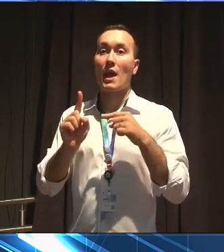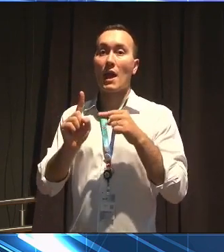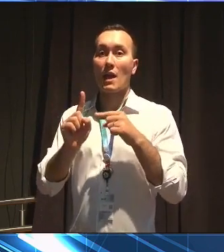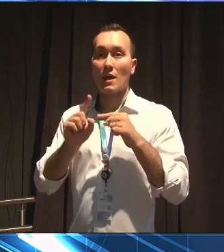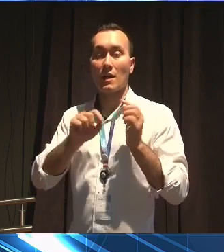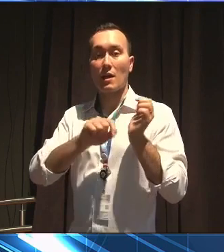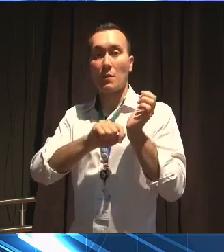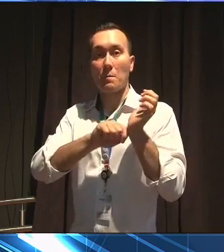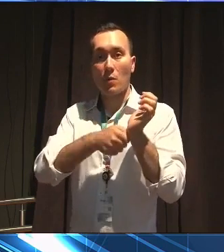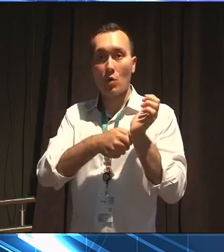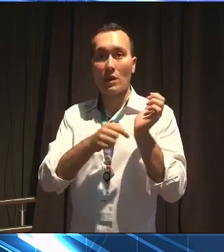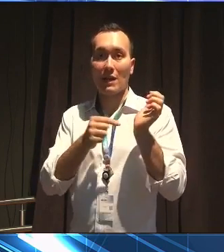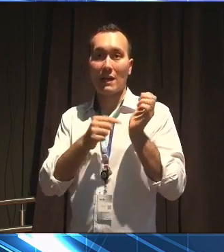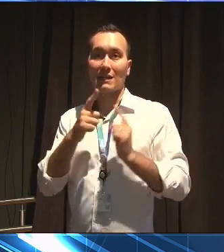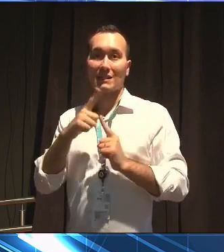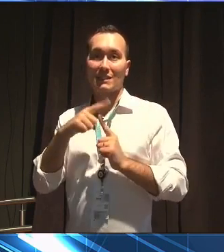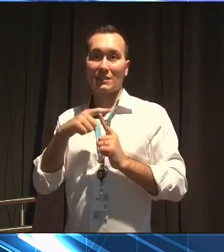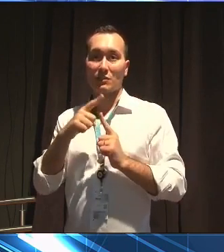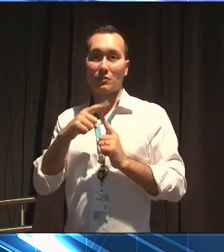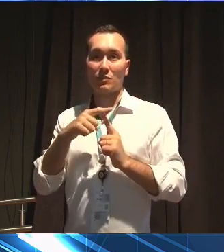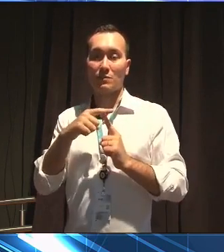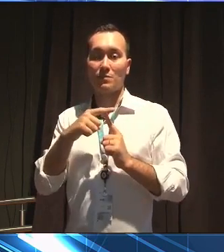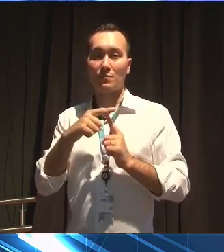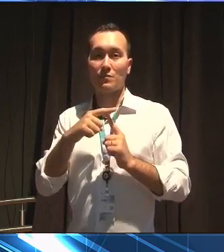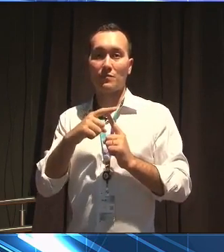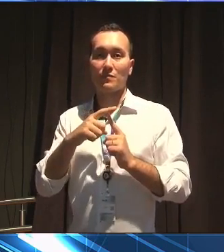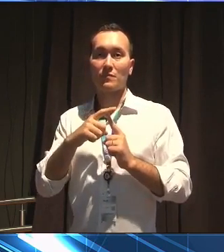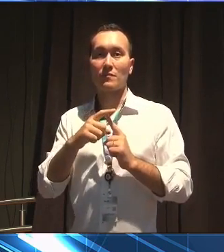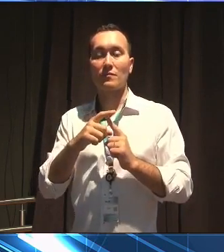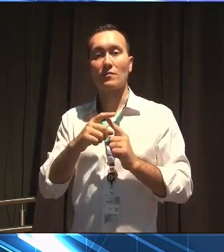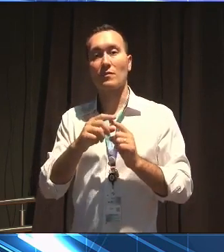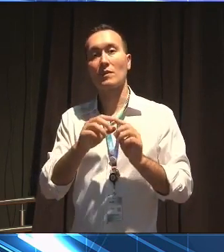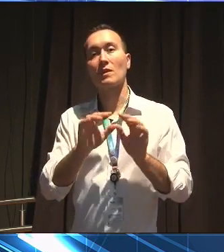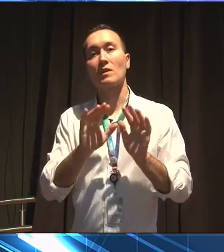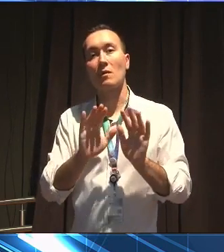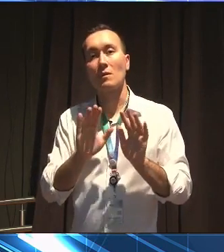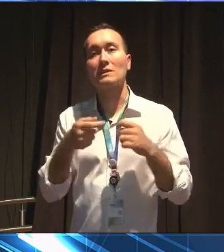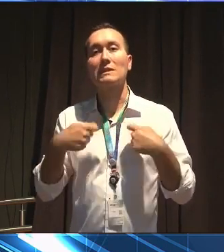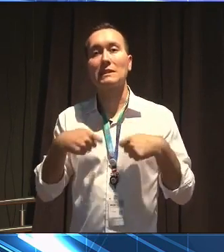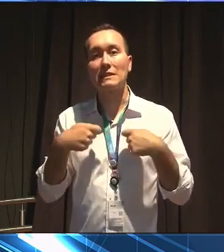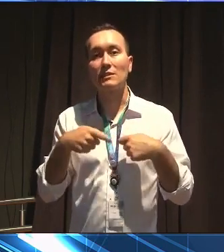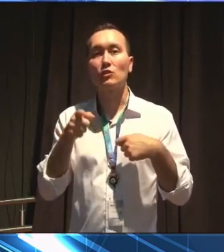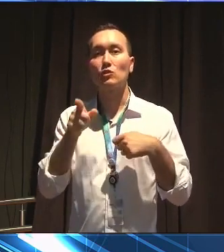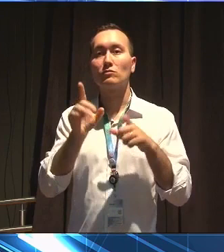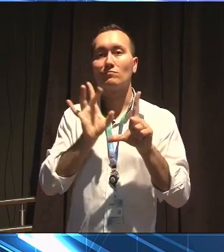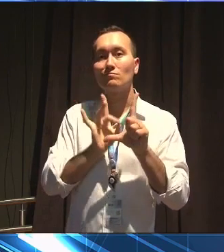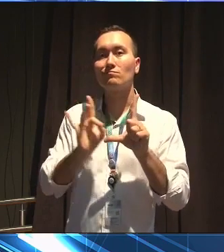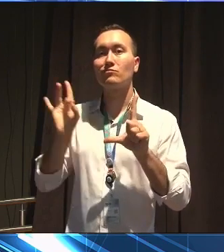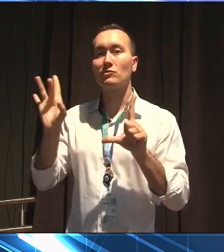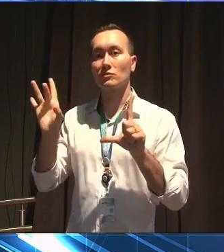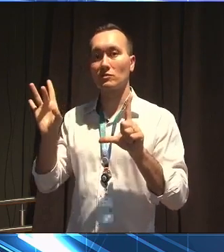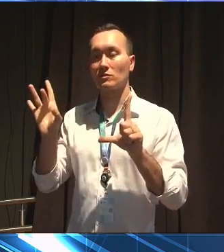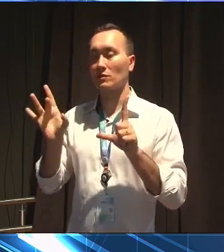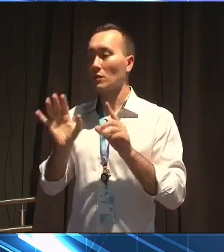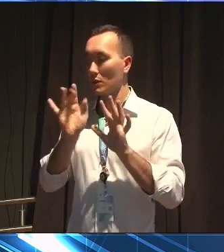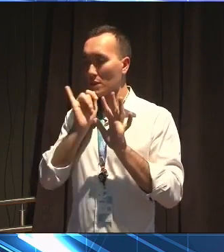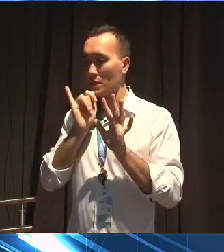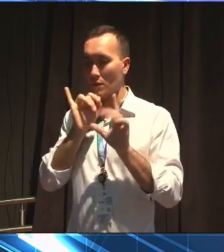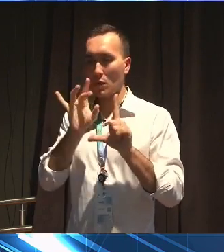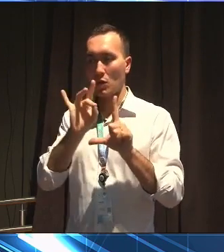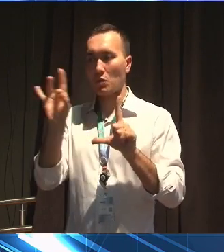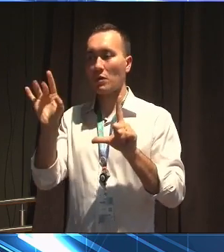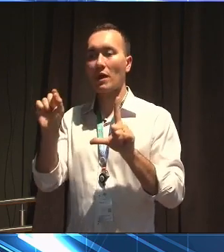gente usa um JWT, a gente pode usar simétrico, que é o HMAC. Só que aí eu tenho que compartilhar essa chave. Então você tem 16 times dentro da sua